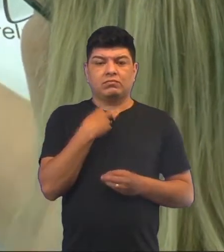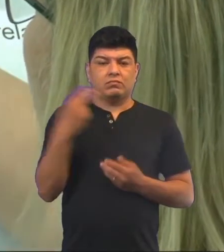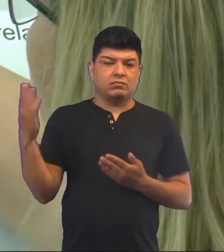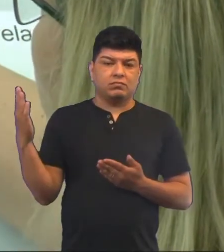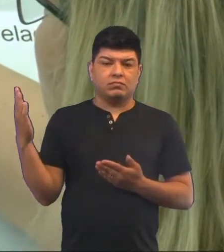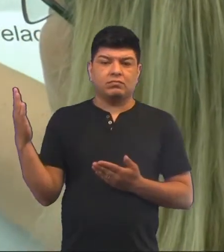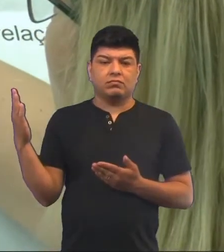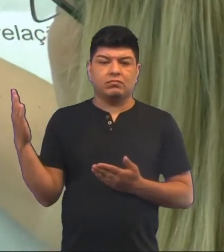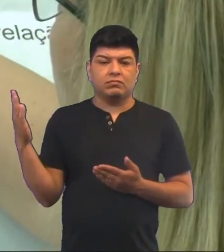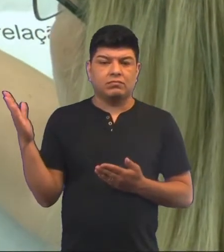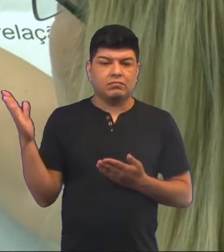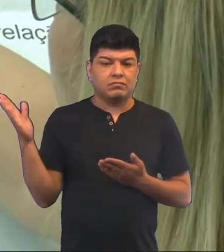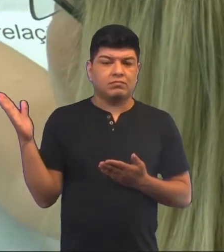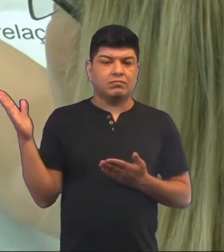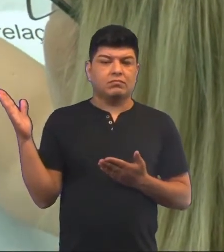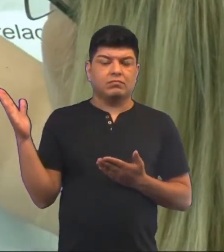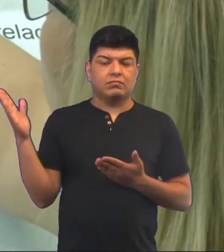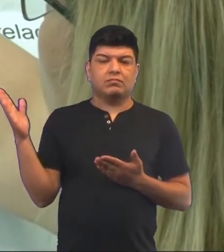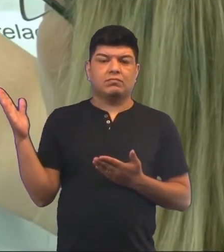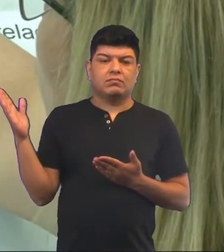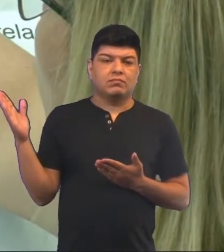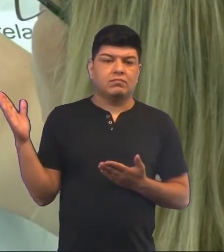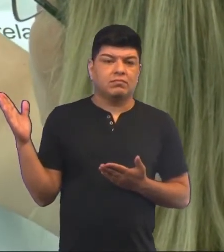olha só.